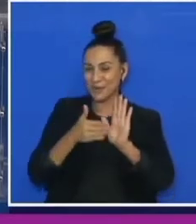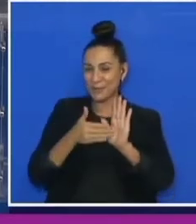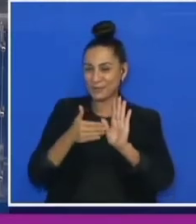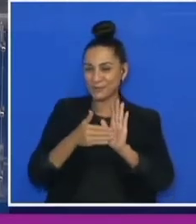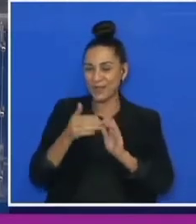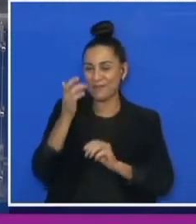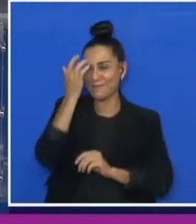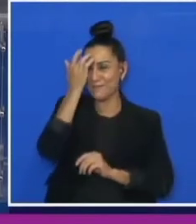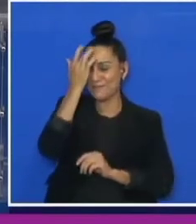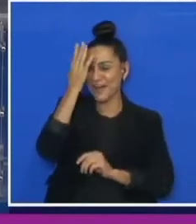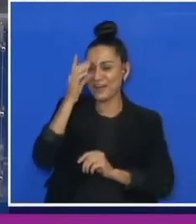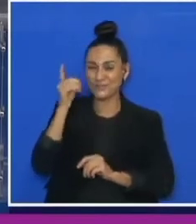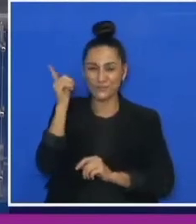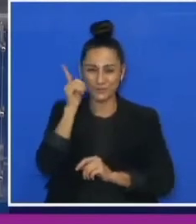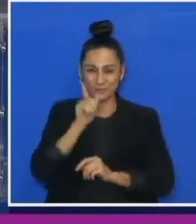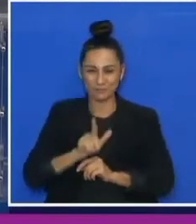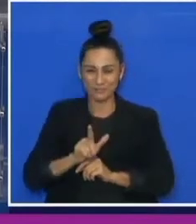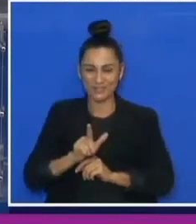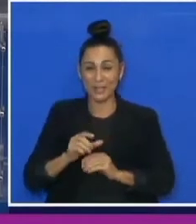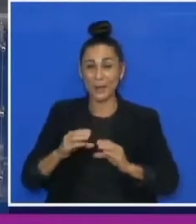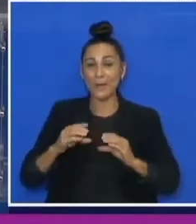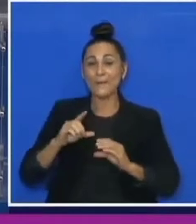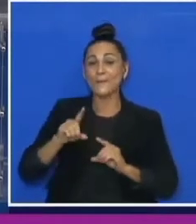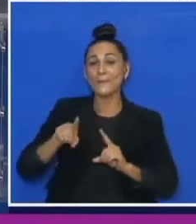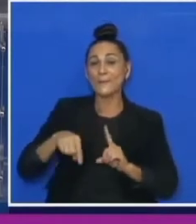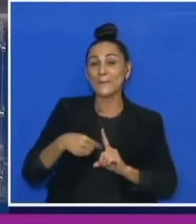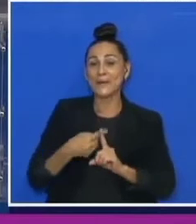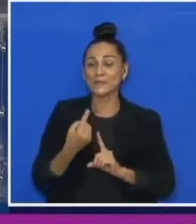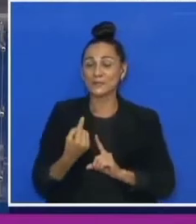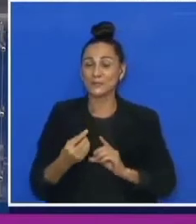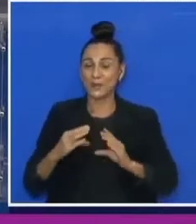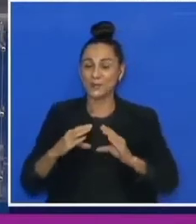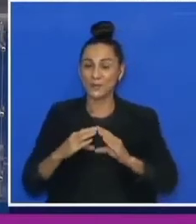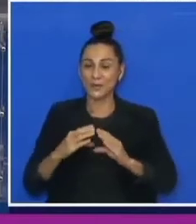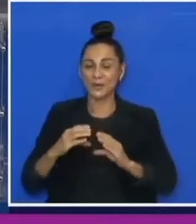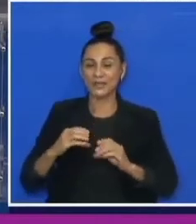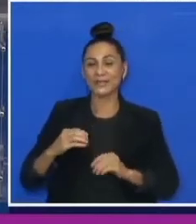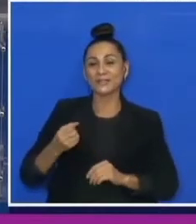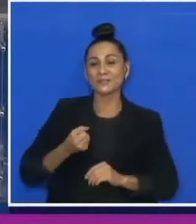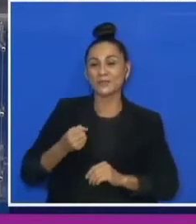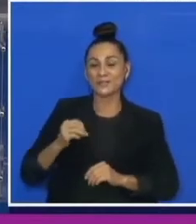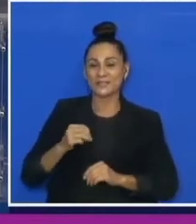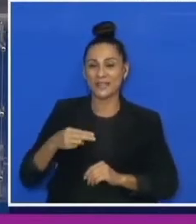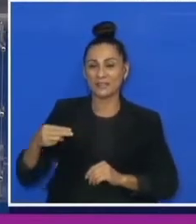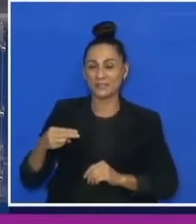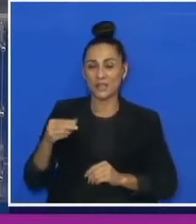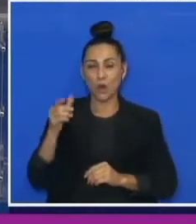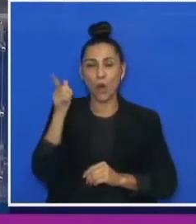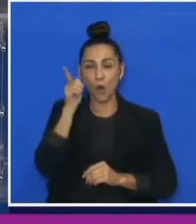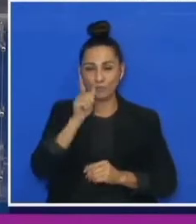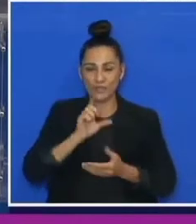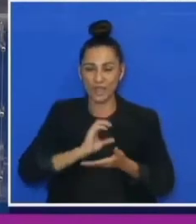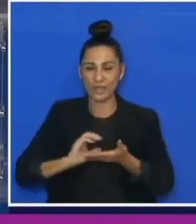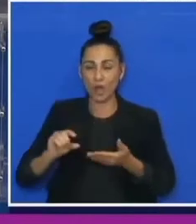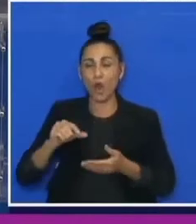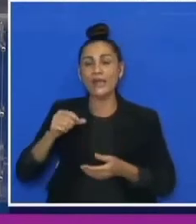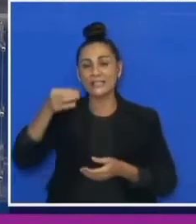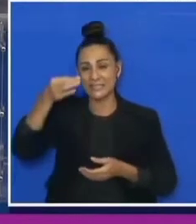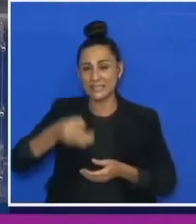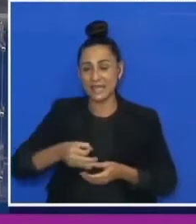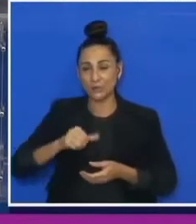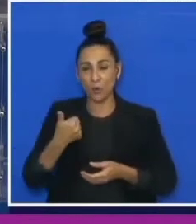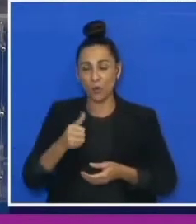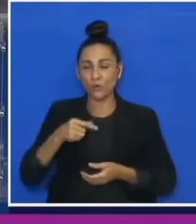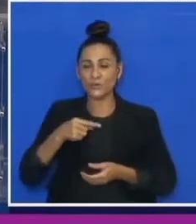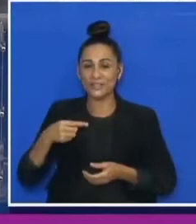ganhar. Vem chegando mais uma bola, 02. Bola 02, você pode levar prêmios acertando 11,